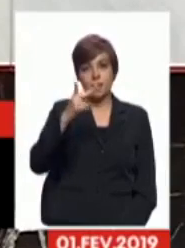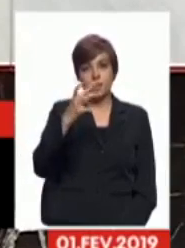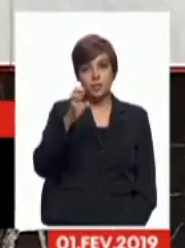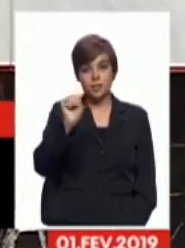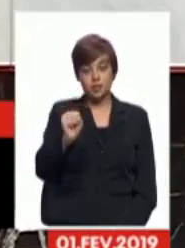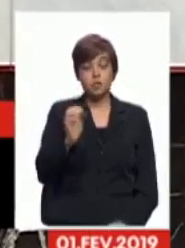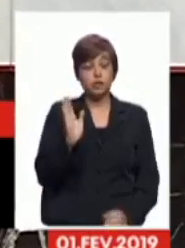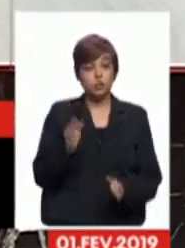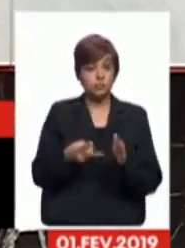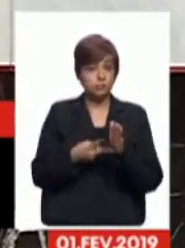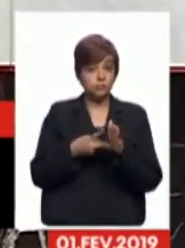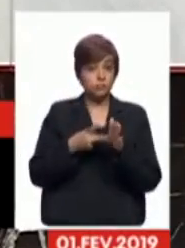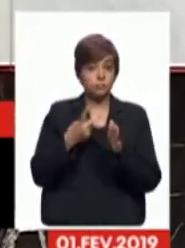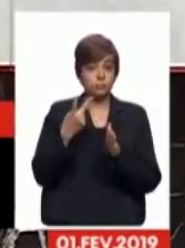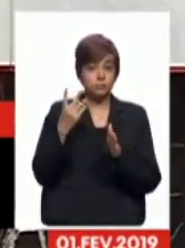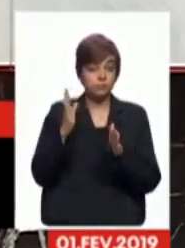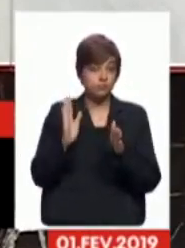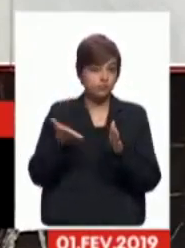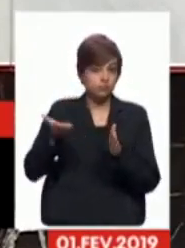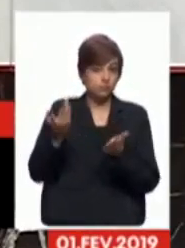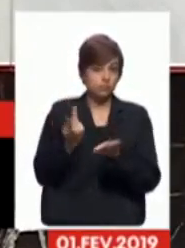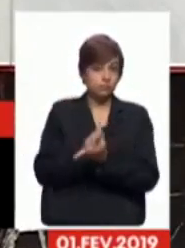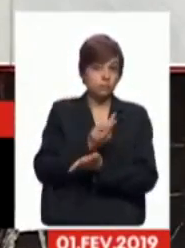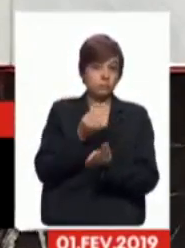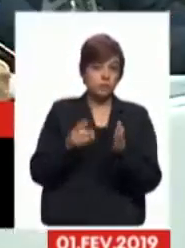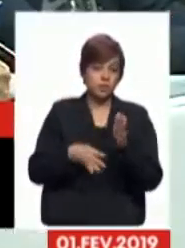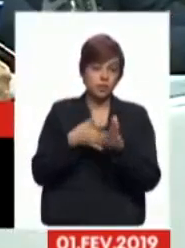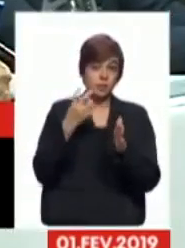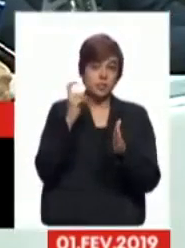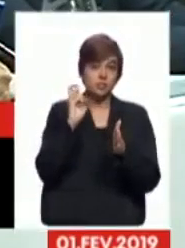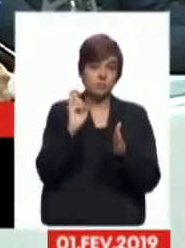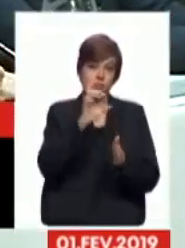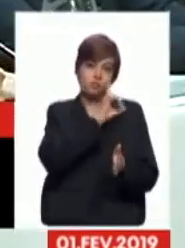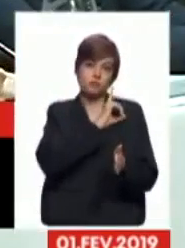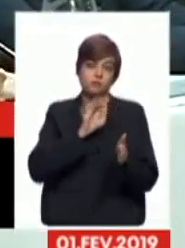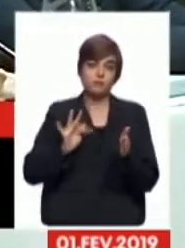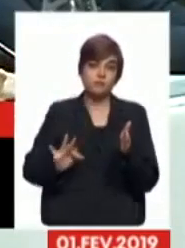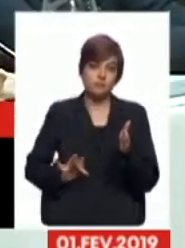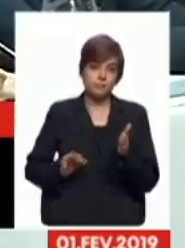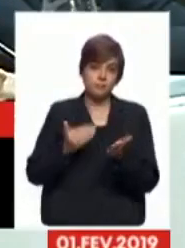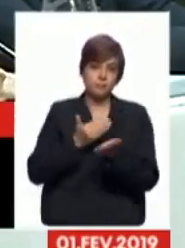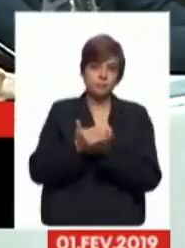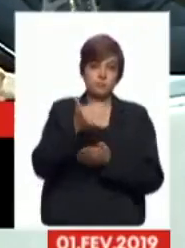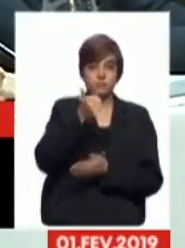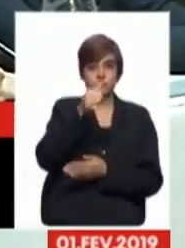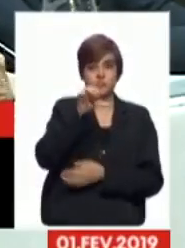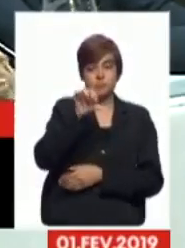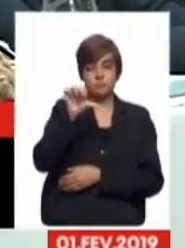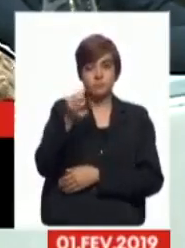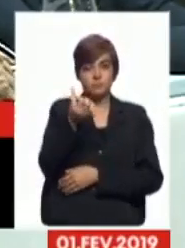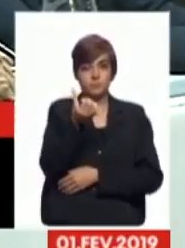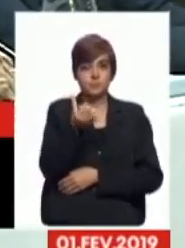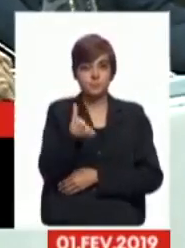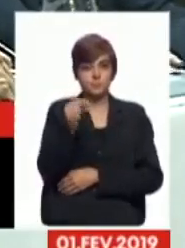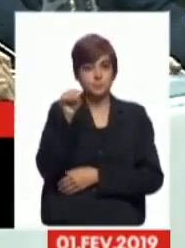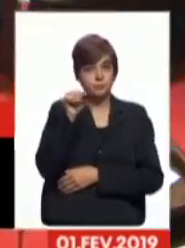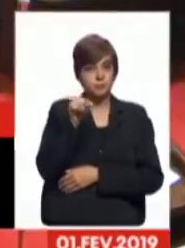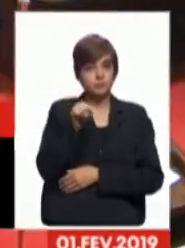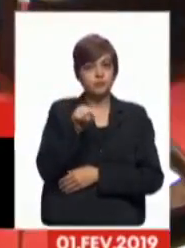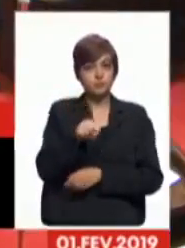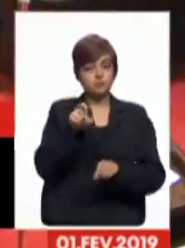já cumpriu 5 mandatos consecutivos como deputado federal desde 1996. João Magalhães é